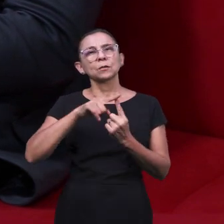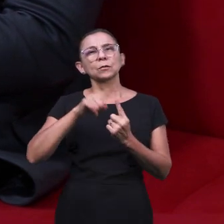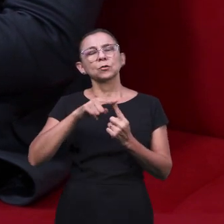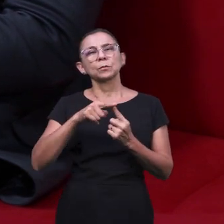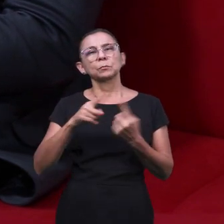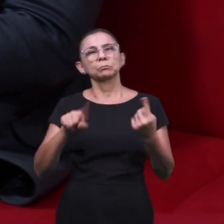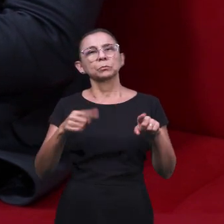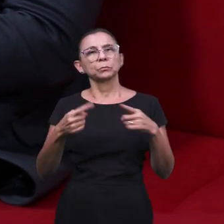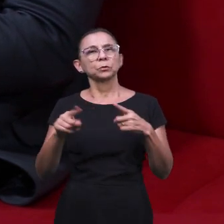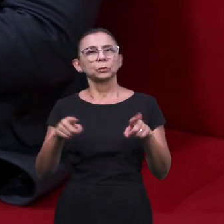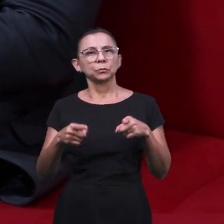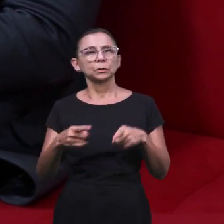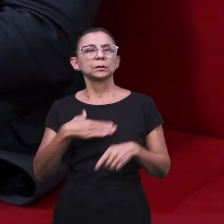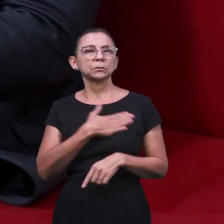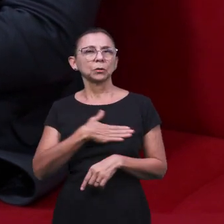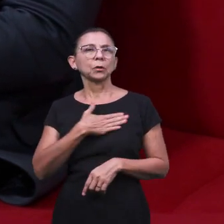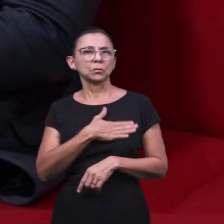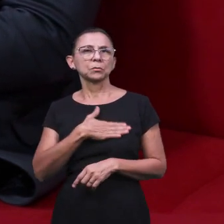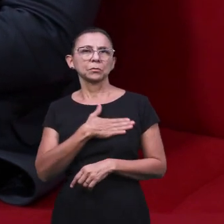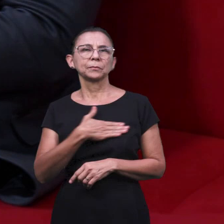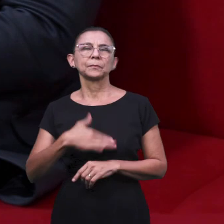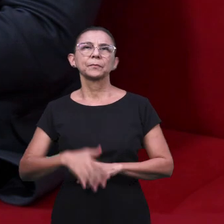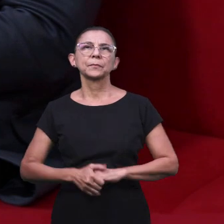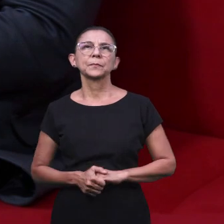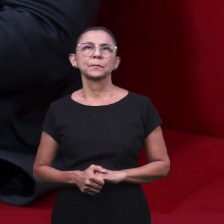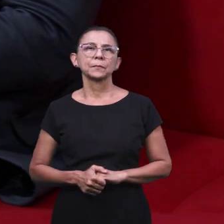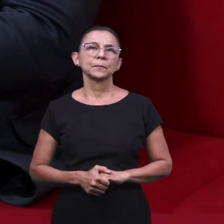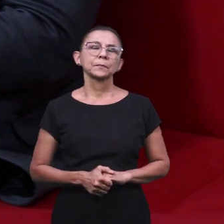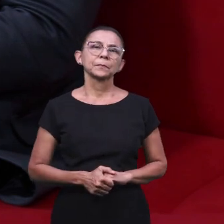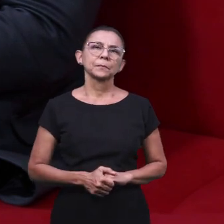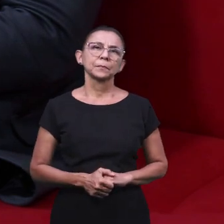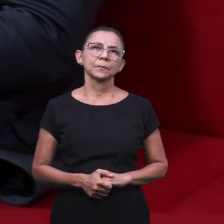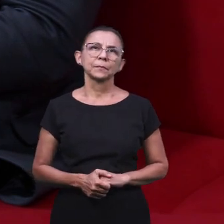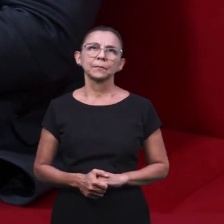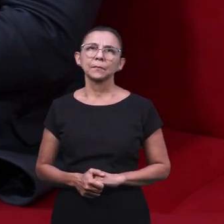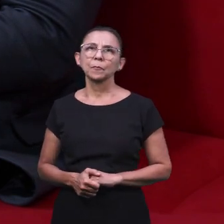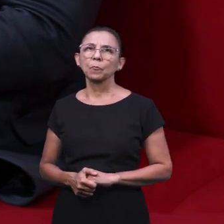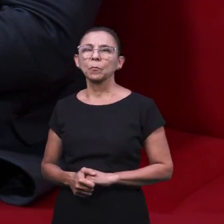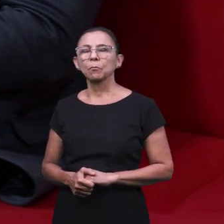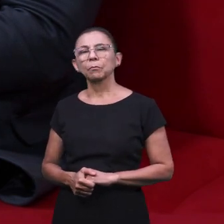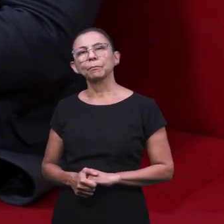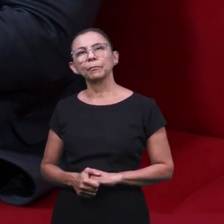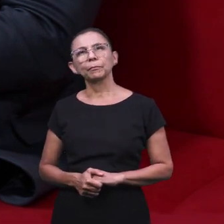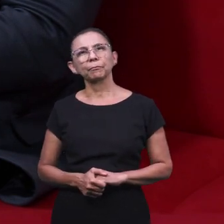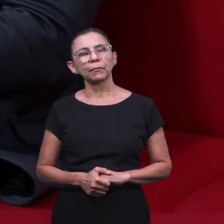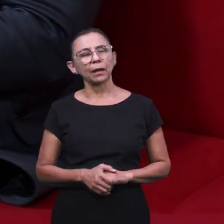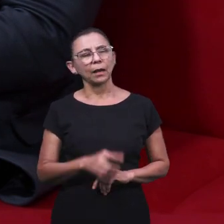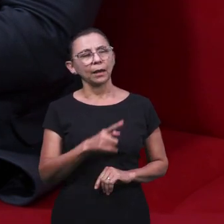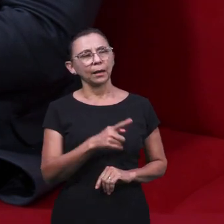aspecto da... Eu fiz no início da nossa conversa uma